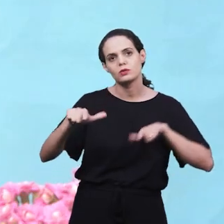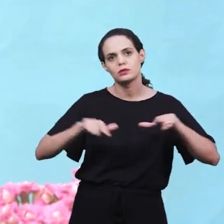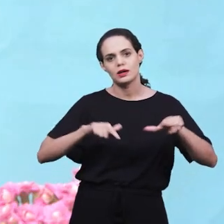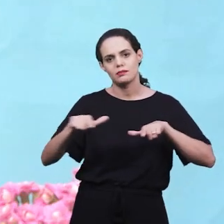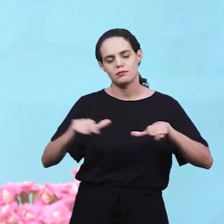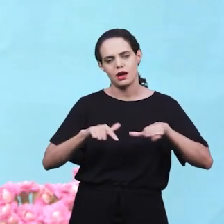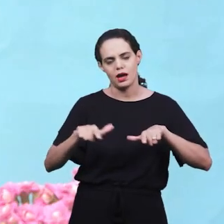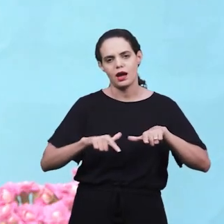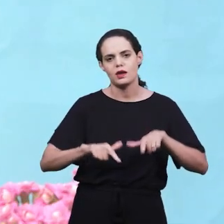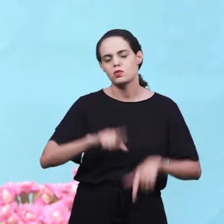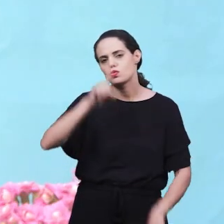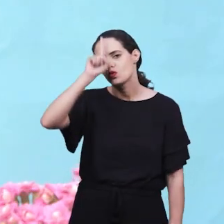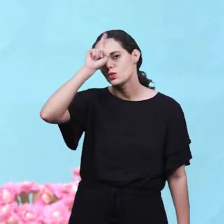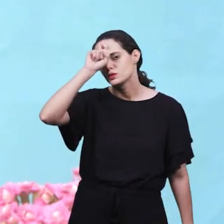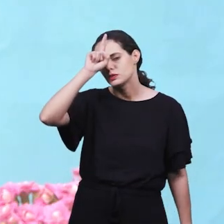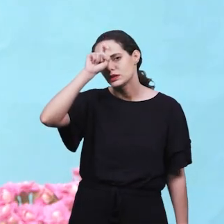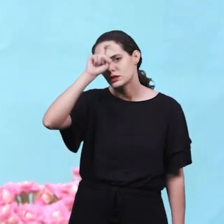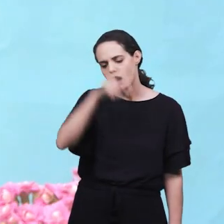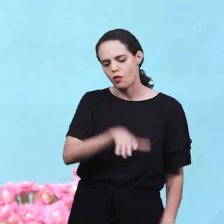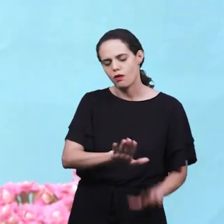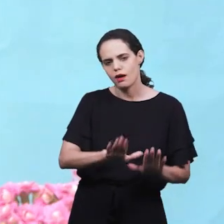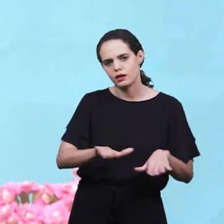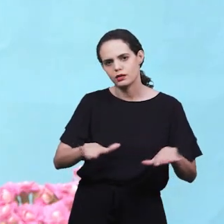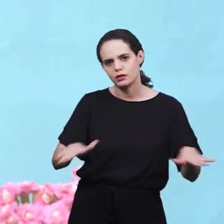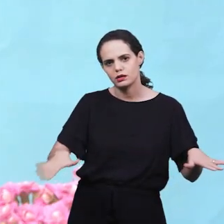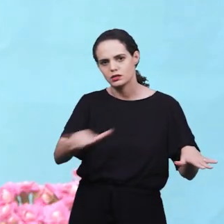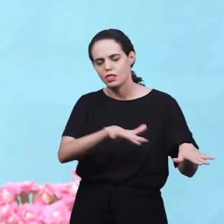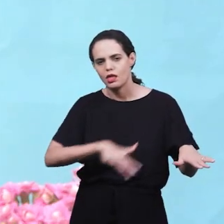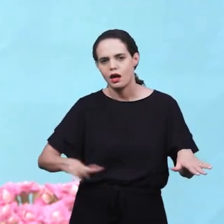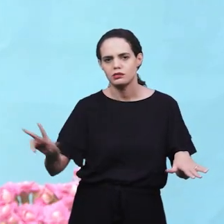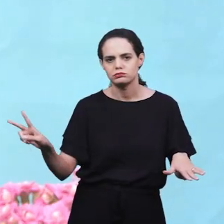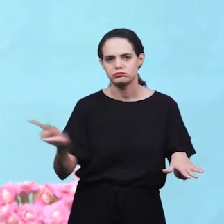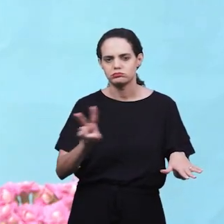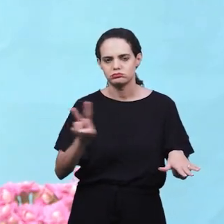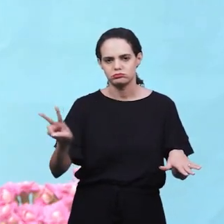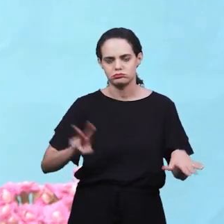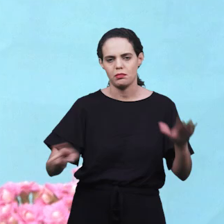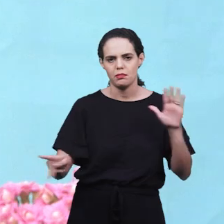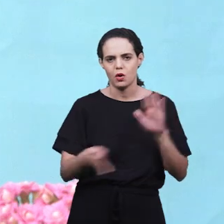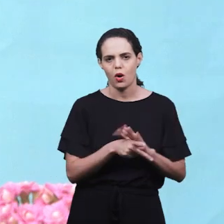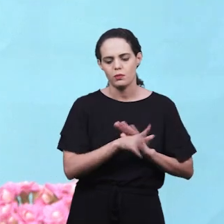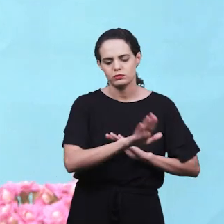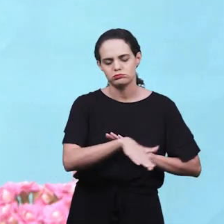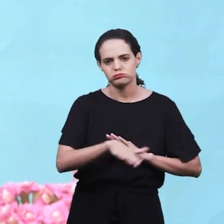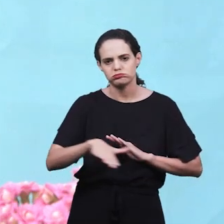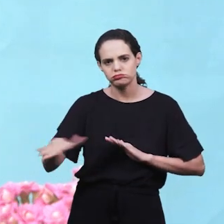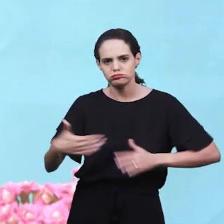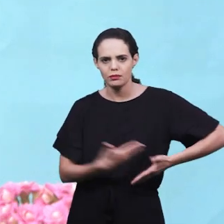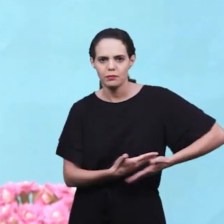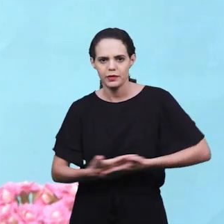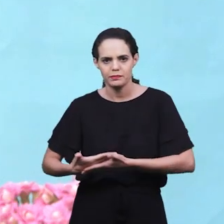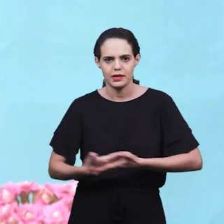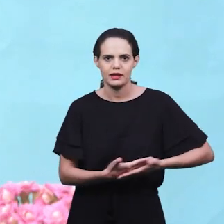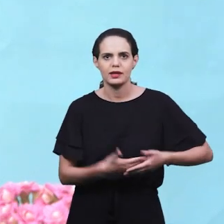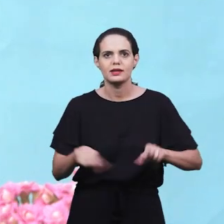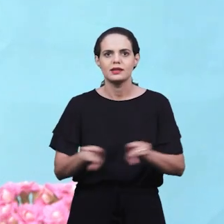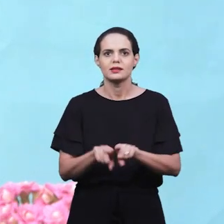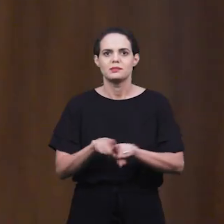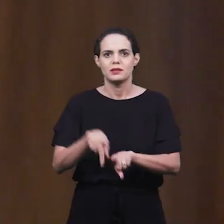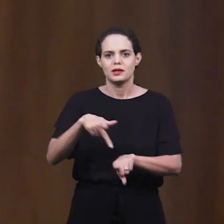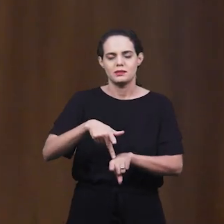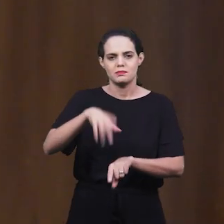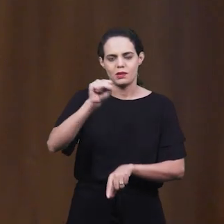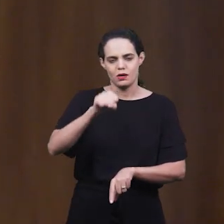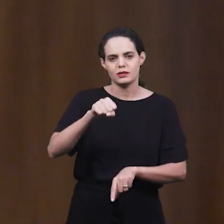no Hospital Infantil de Vila Velha, na área de materno-infantil, e também faço pós nessa área. Muito